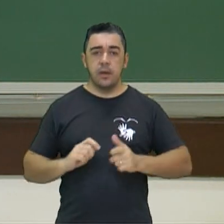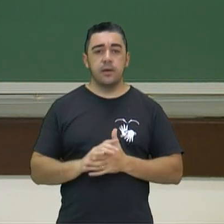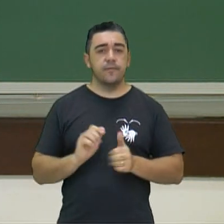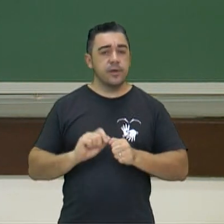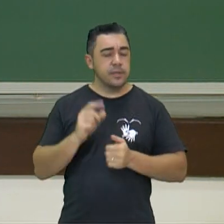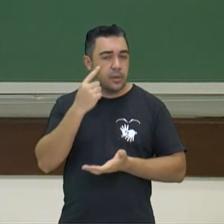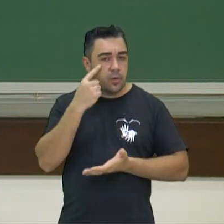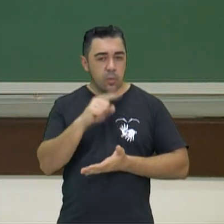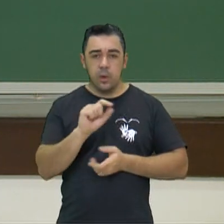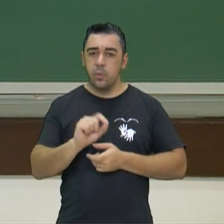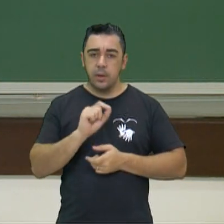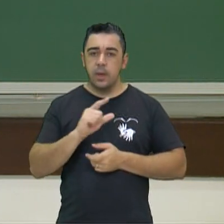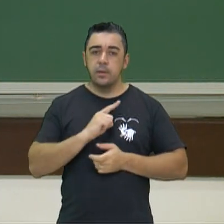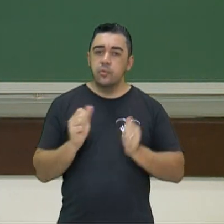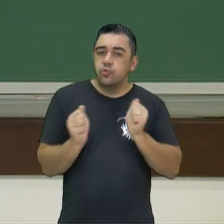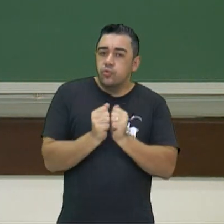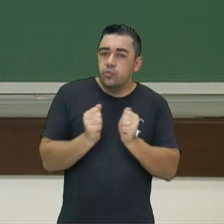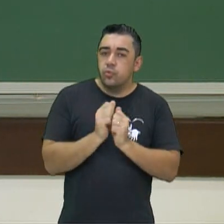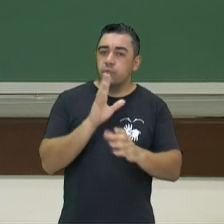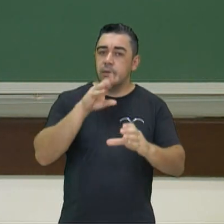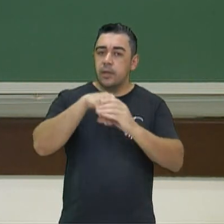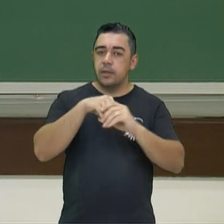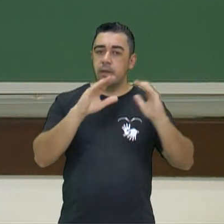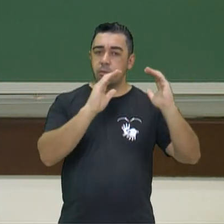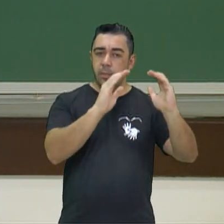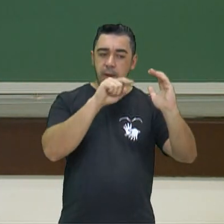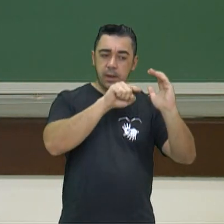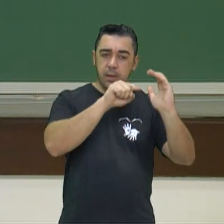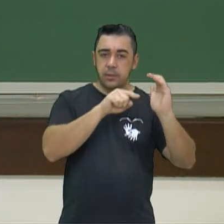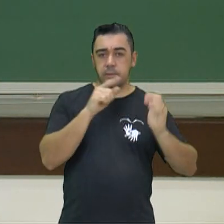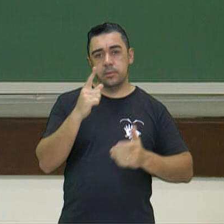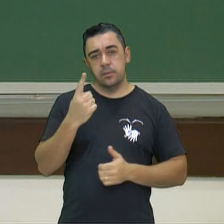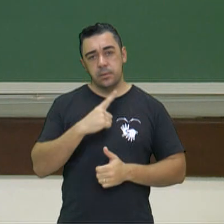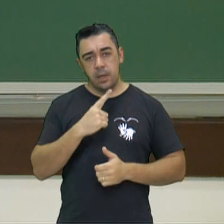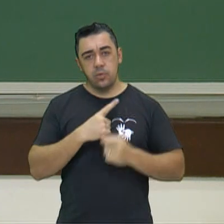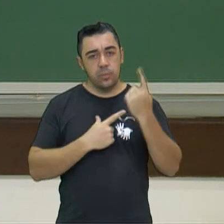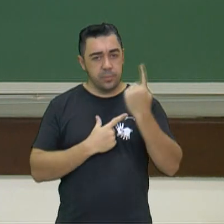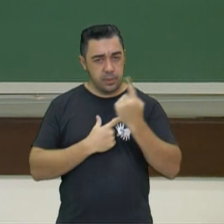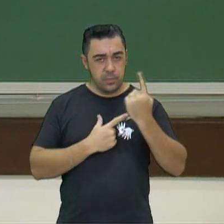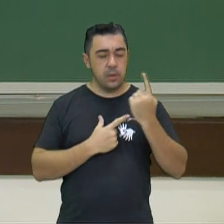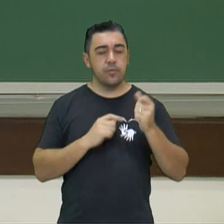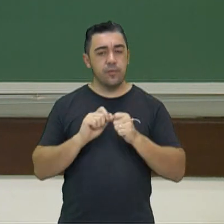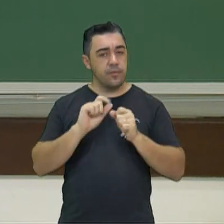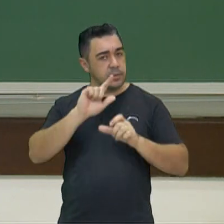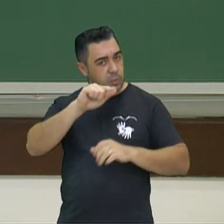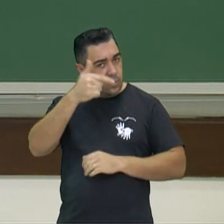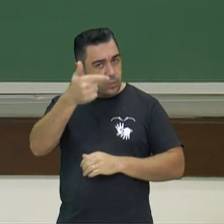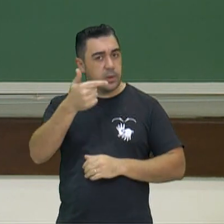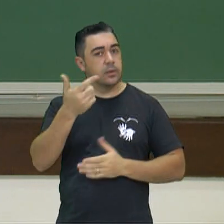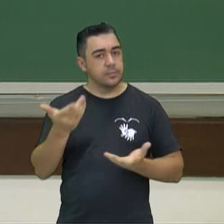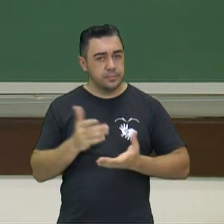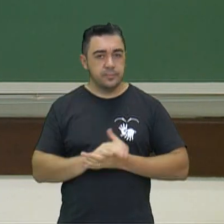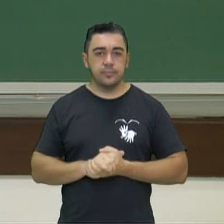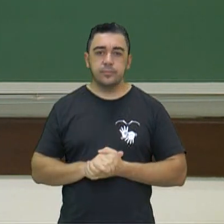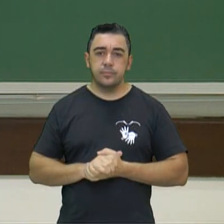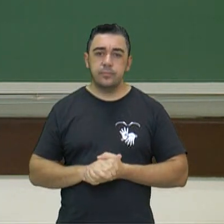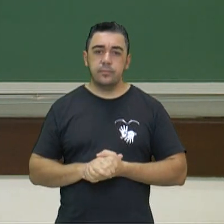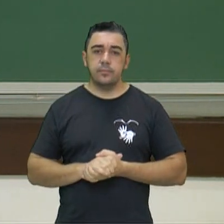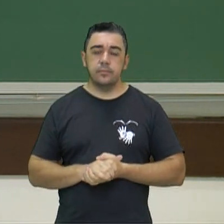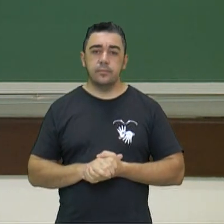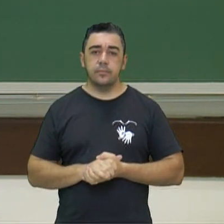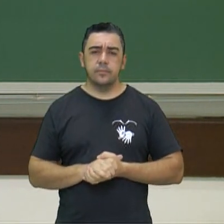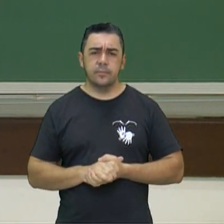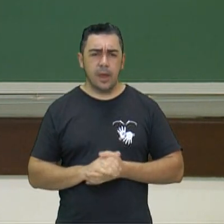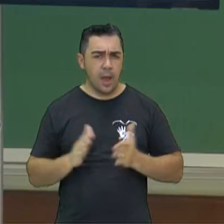sempre olhar o sinal que está dentro do parênteses do primeiro que eu vou trabalhar o produto